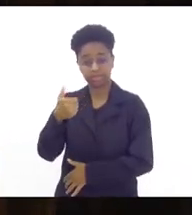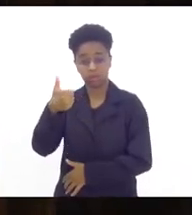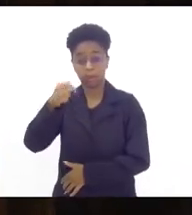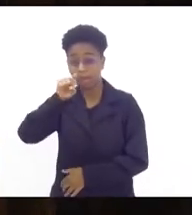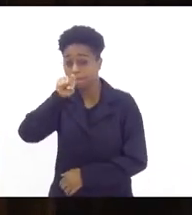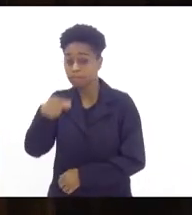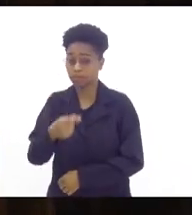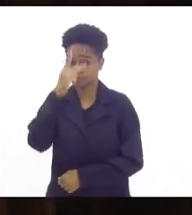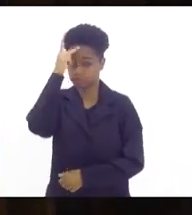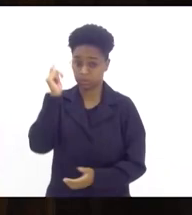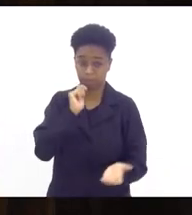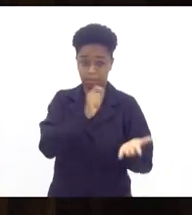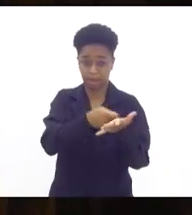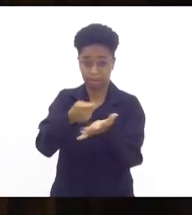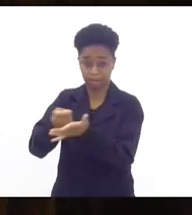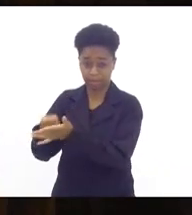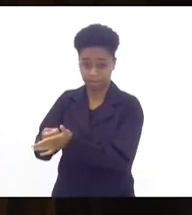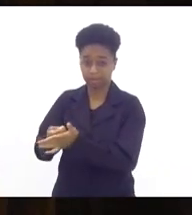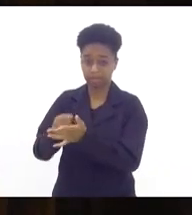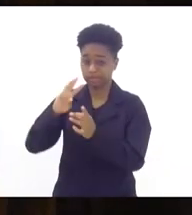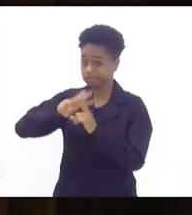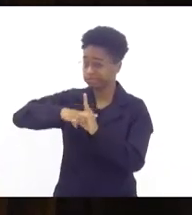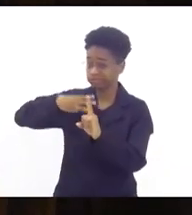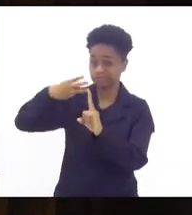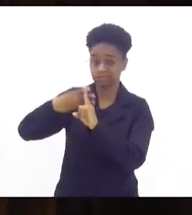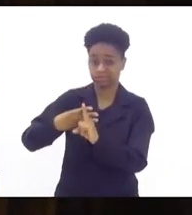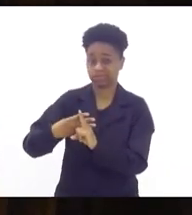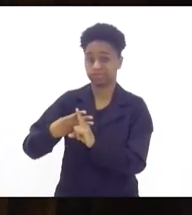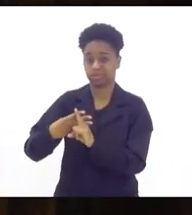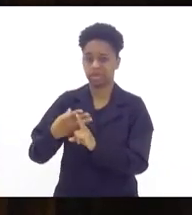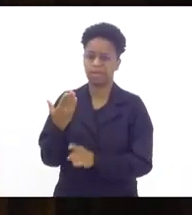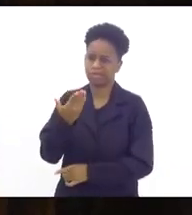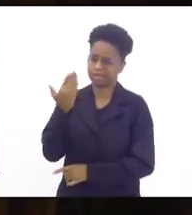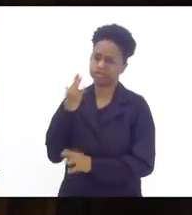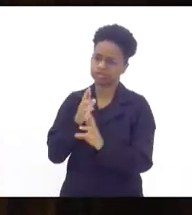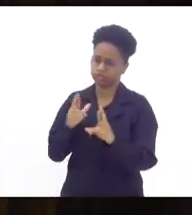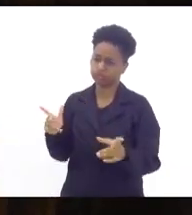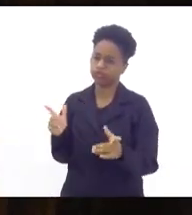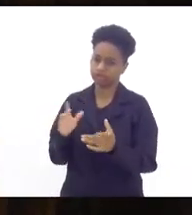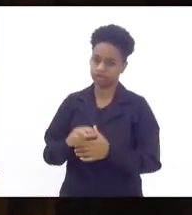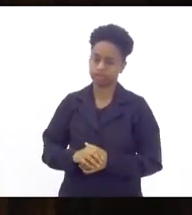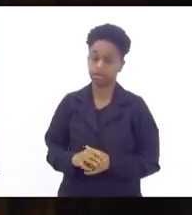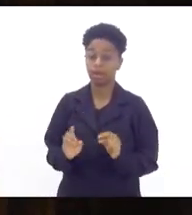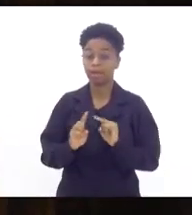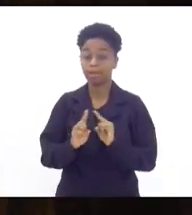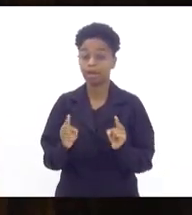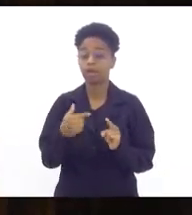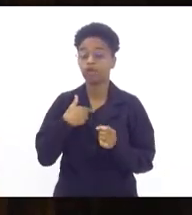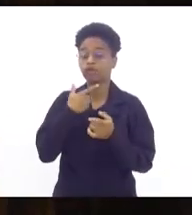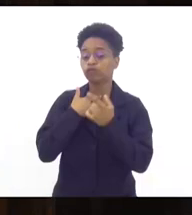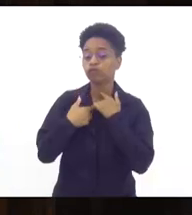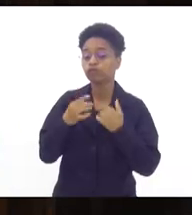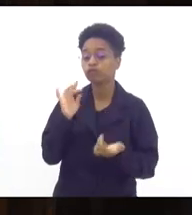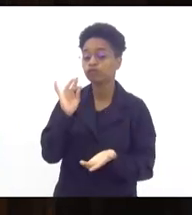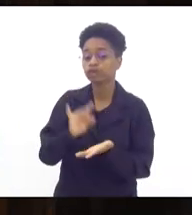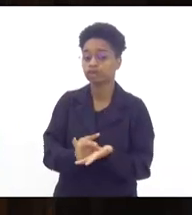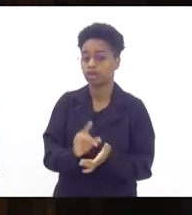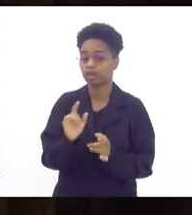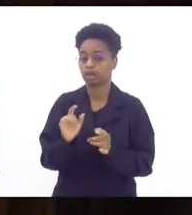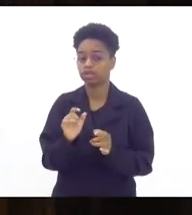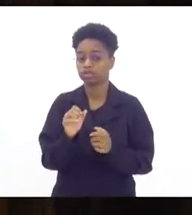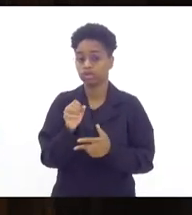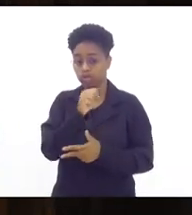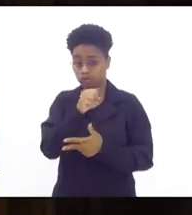três vezes mais do que cabe Maracanã era uma outra época era uma outra situação o que eu desejo de verdade é que o poder